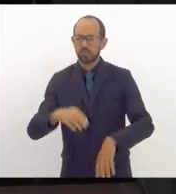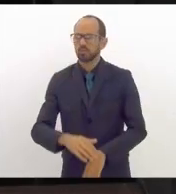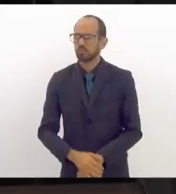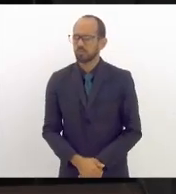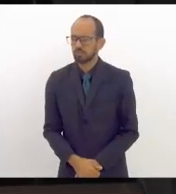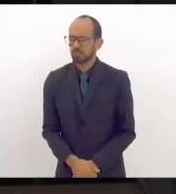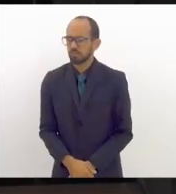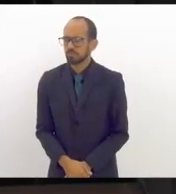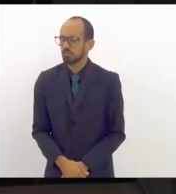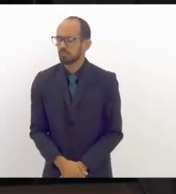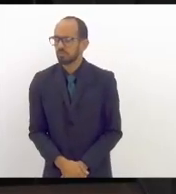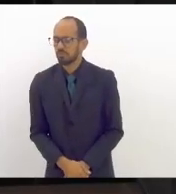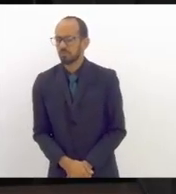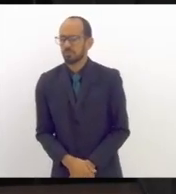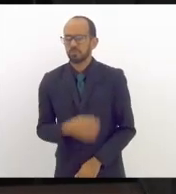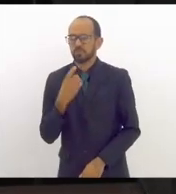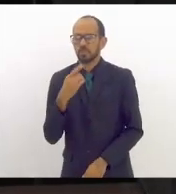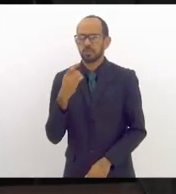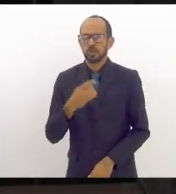Carneiro deputado